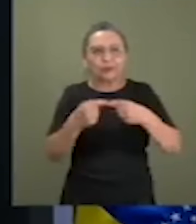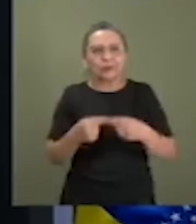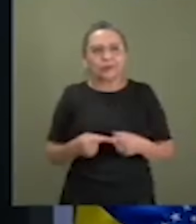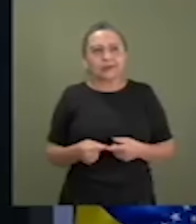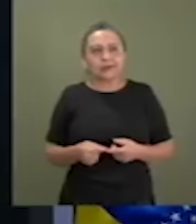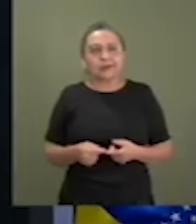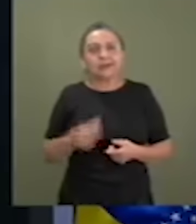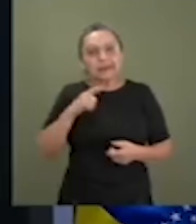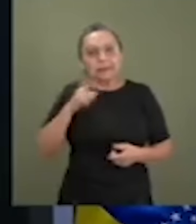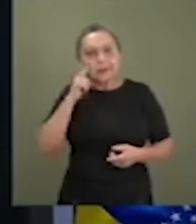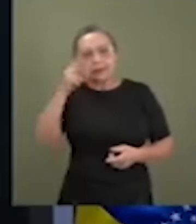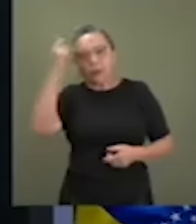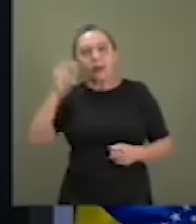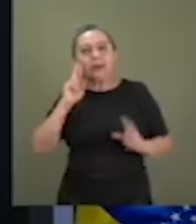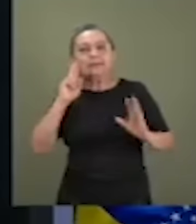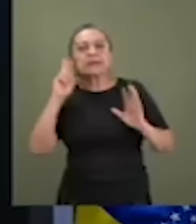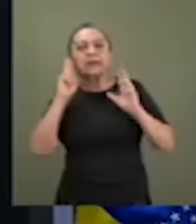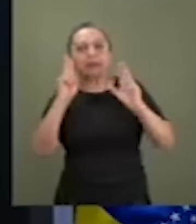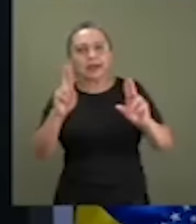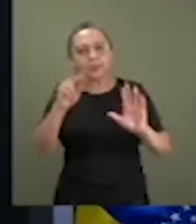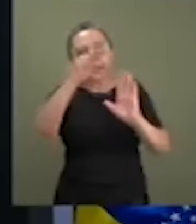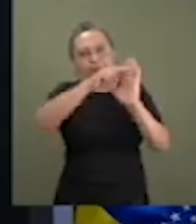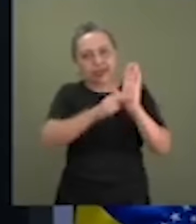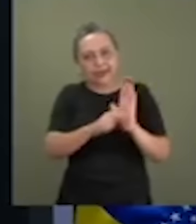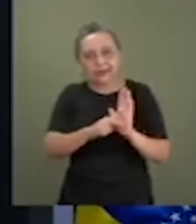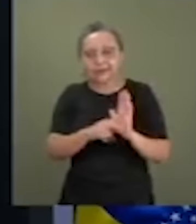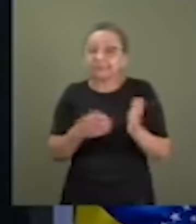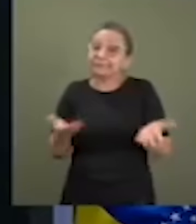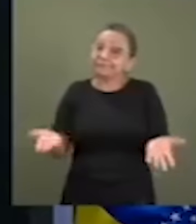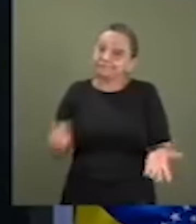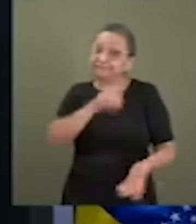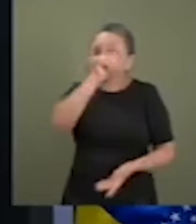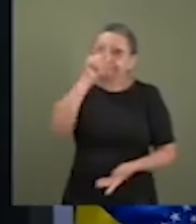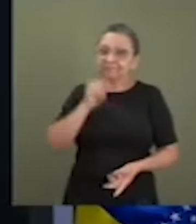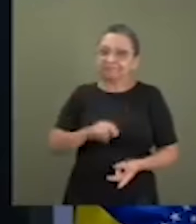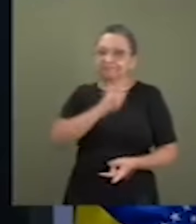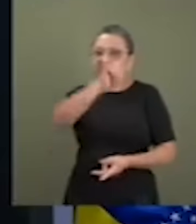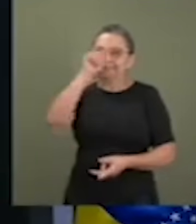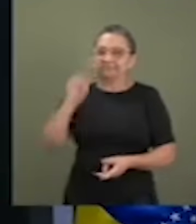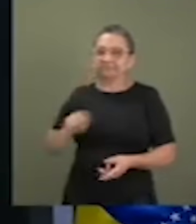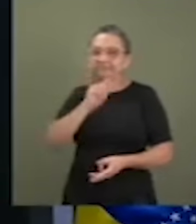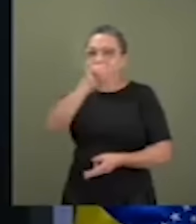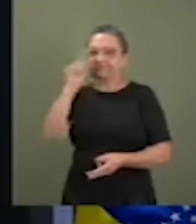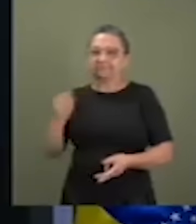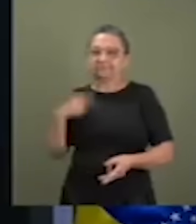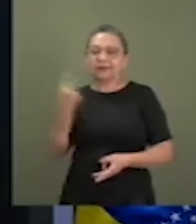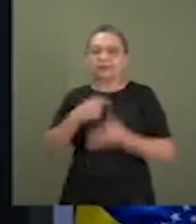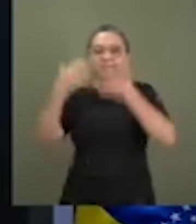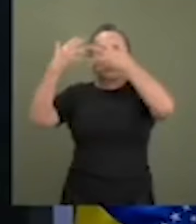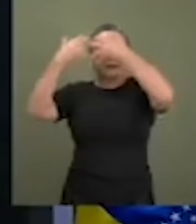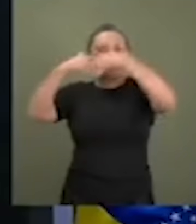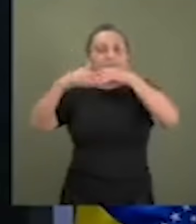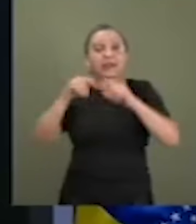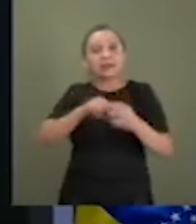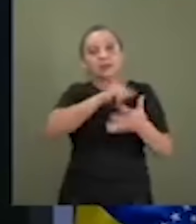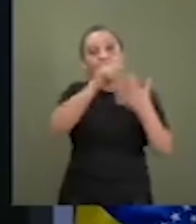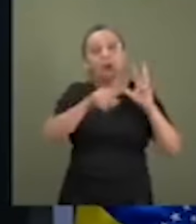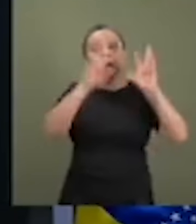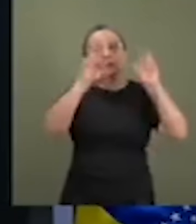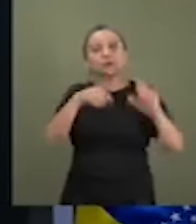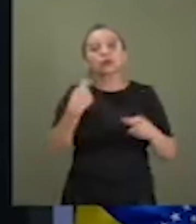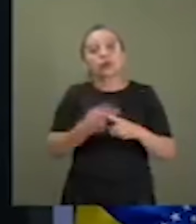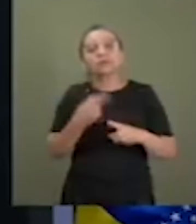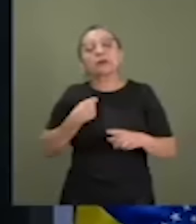Respeito às regras processuais? Então, é apenas pontos para reflexão, porque esse é um assunto que nós vamos ter que